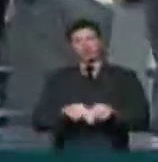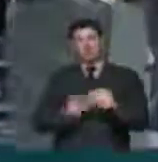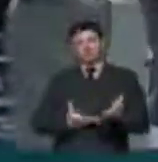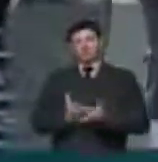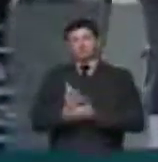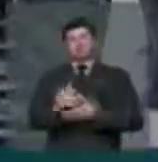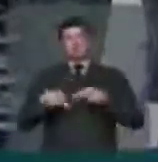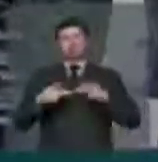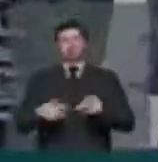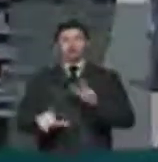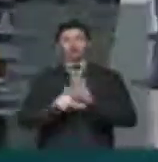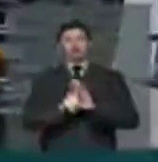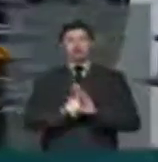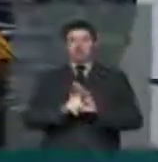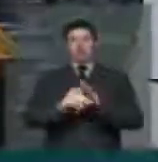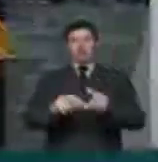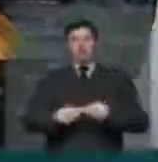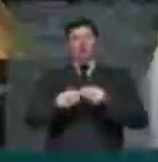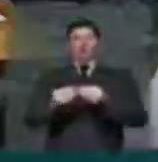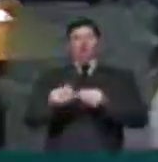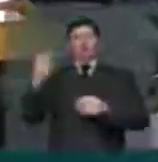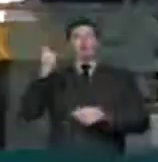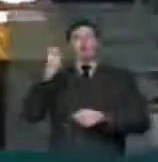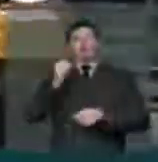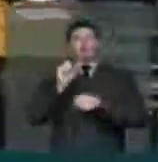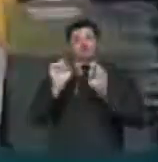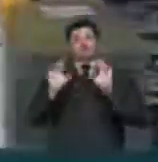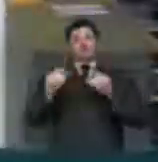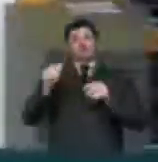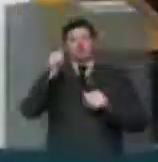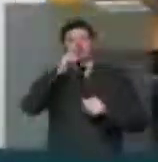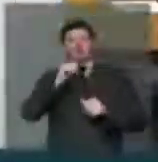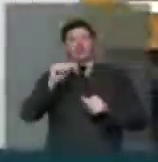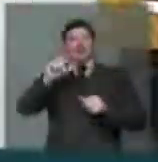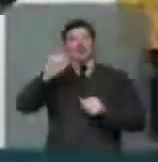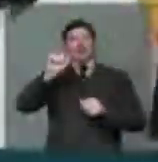aprovação do projeto de lei que concede pensão especial à atleta Laís de Souza.